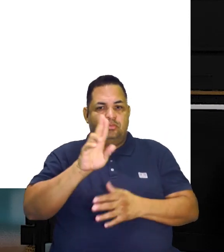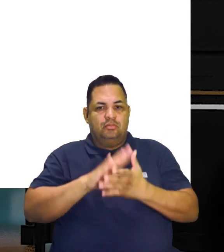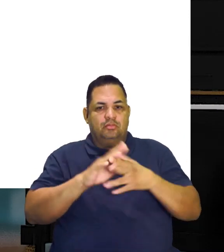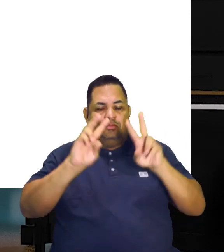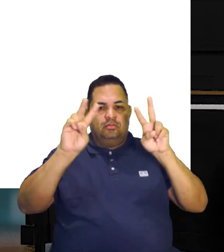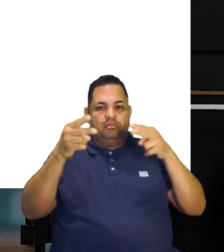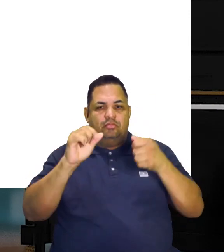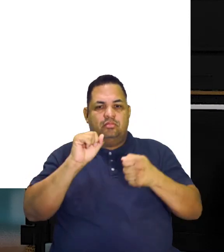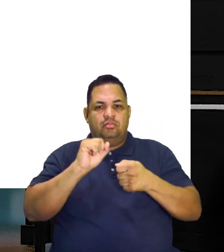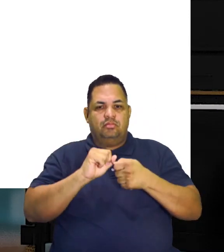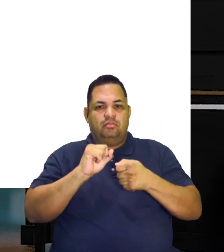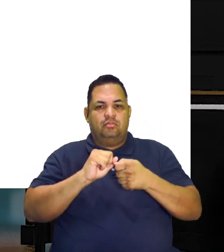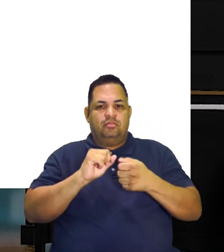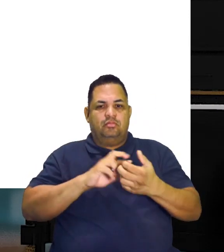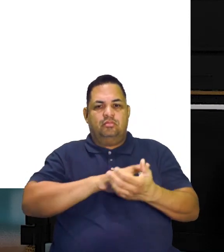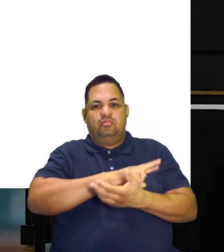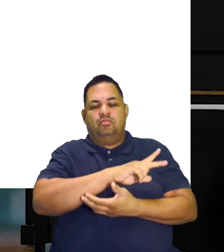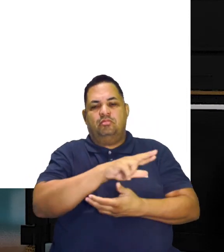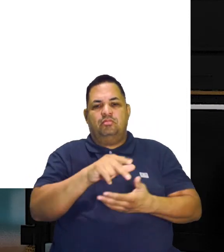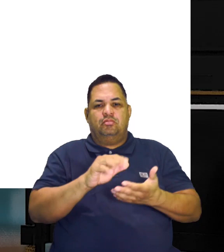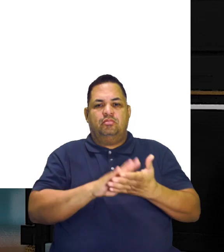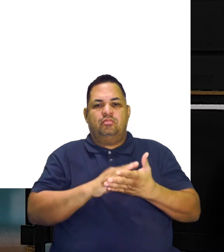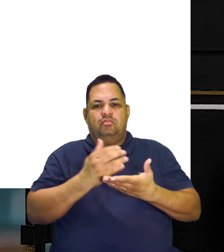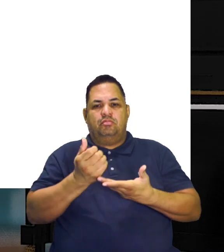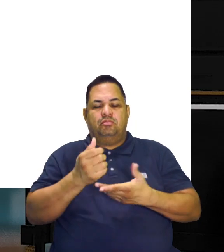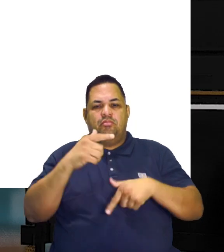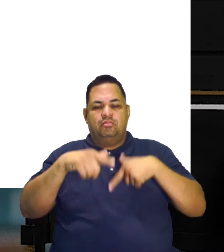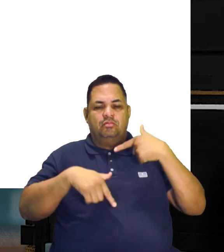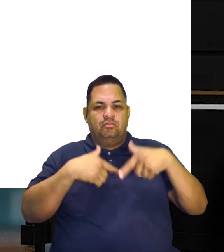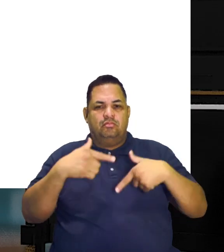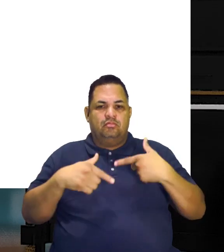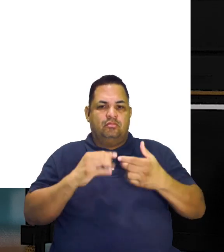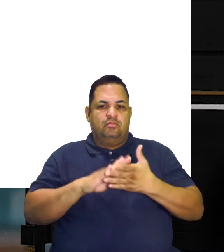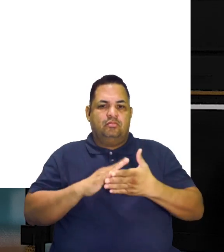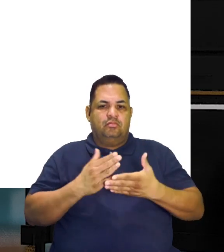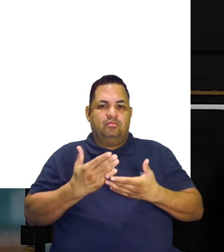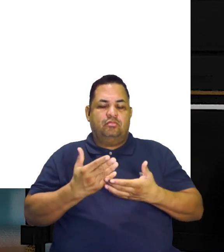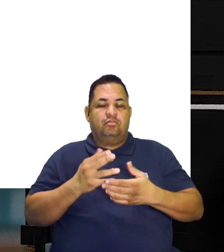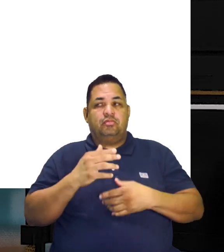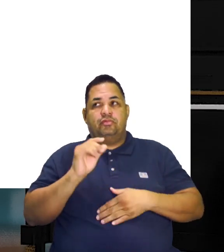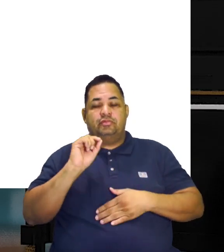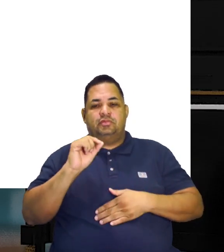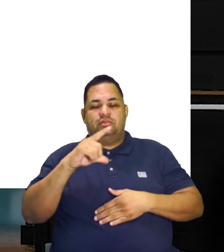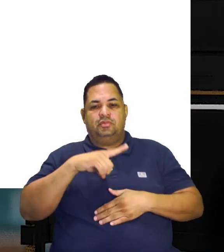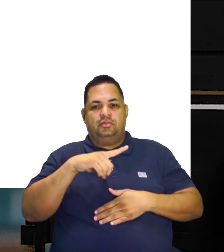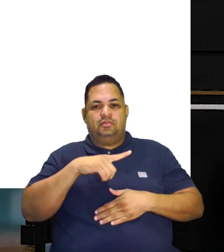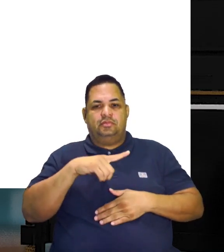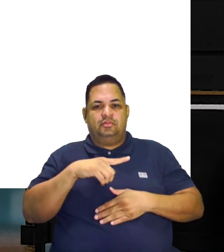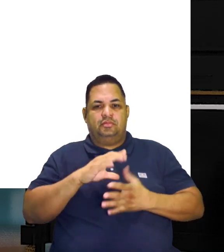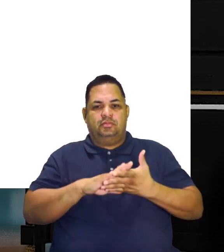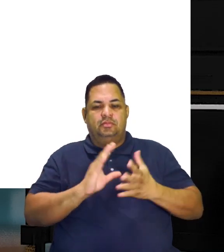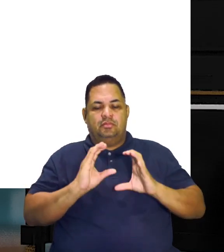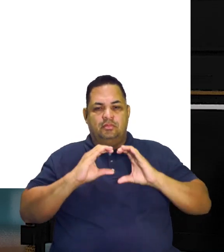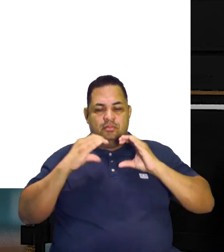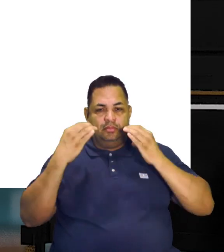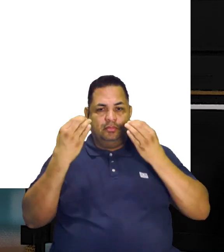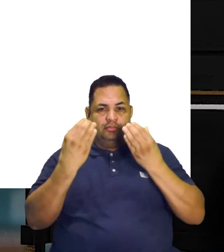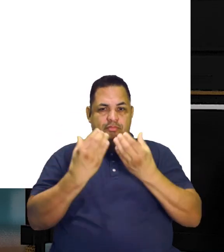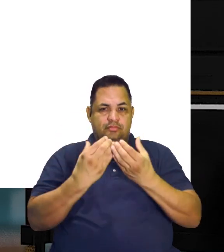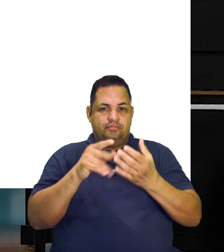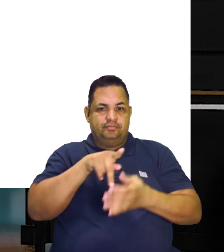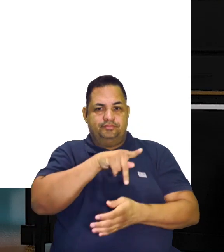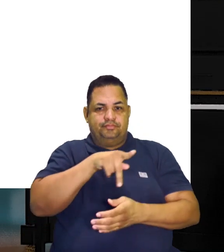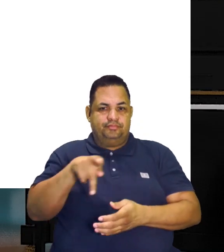poderíamos fazer várias atividades aí que vocês, com os recursos que vocês têm aí na comunidade.